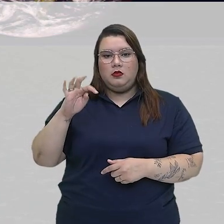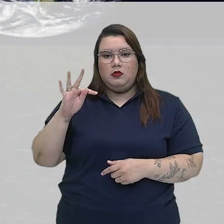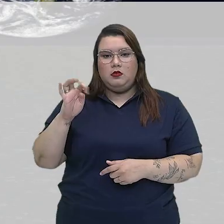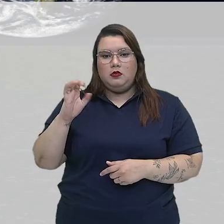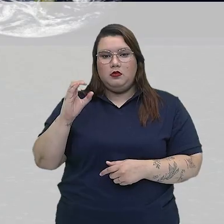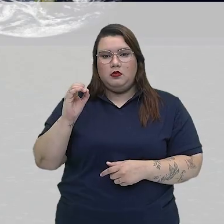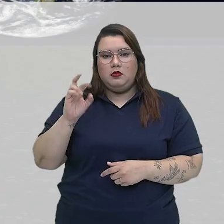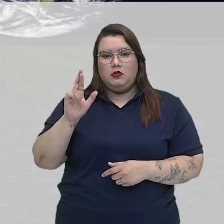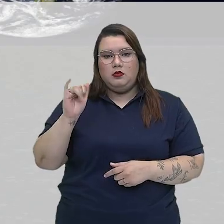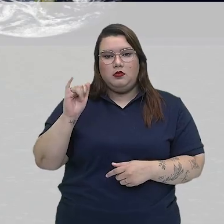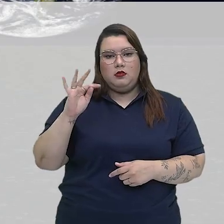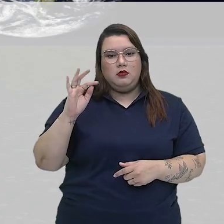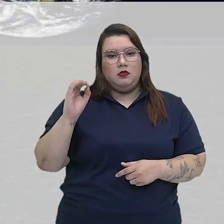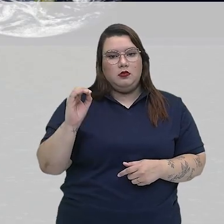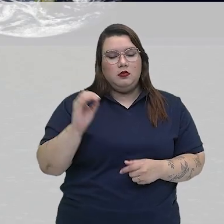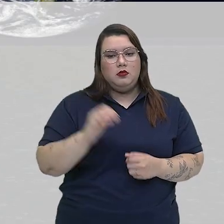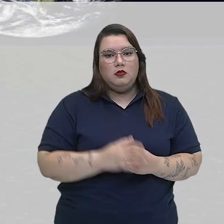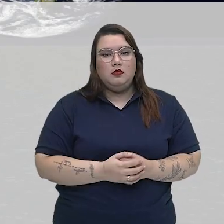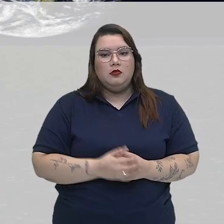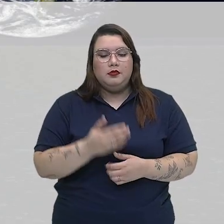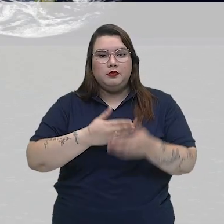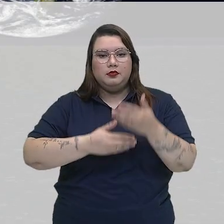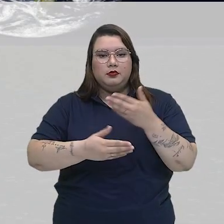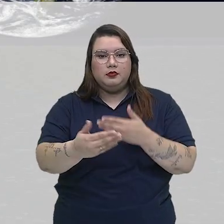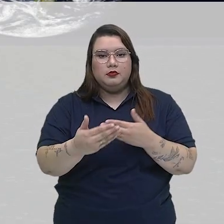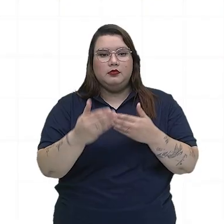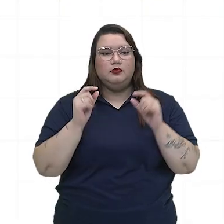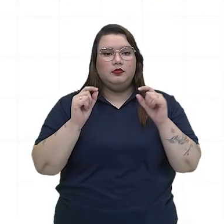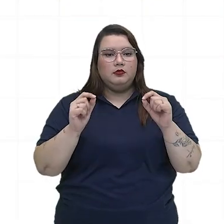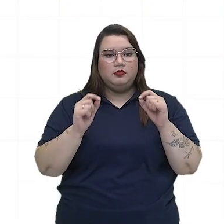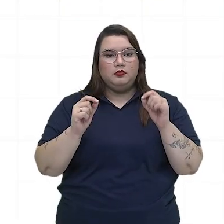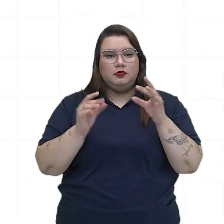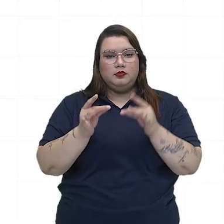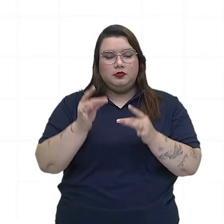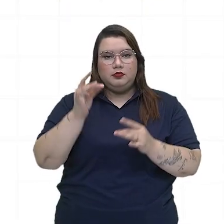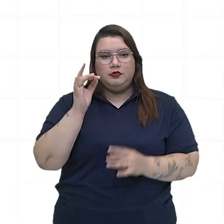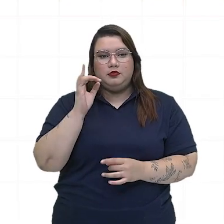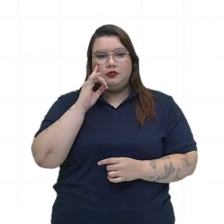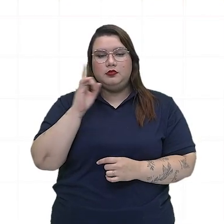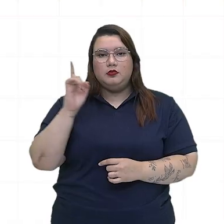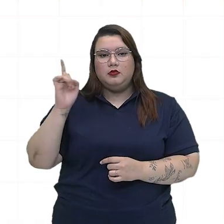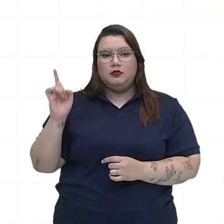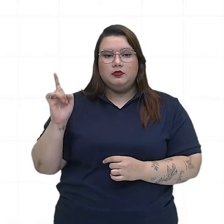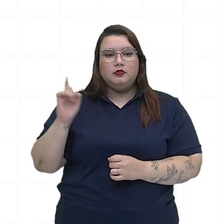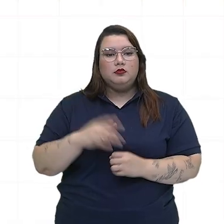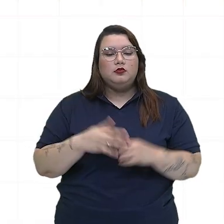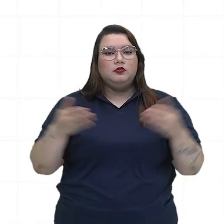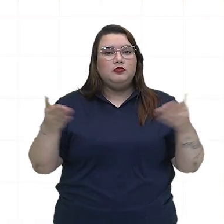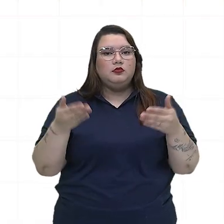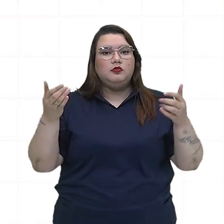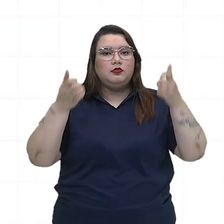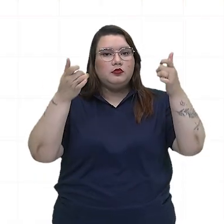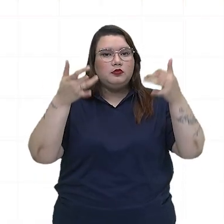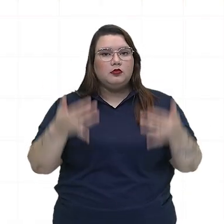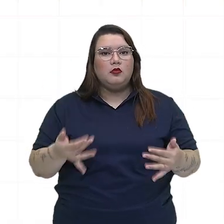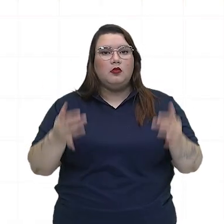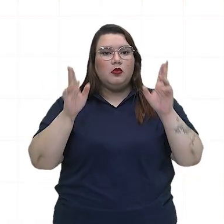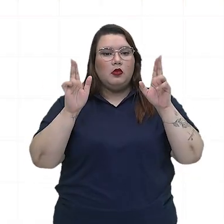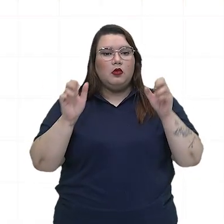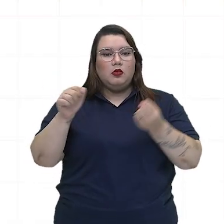Dando continuidade, nós vamos continuar desvendando o universo, falando sobre